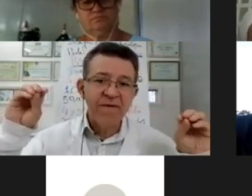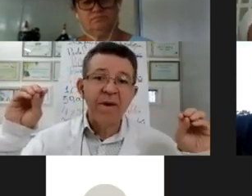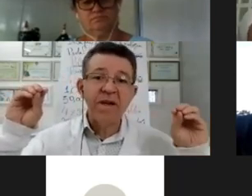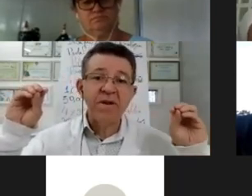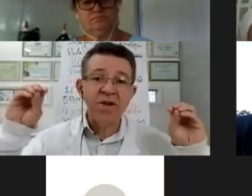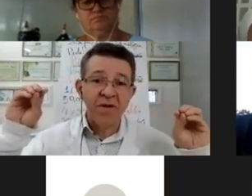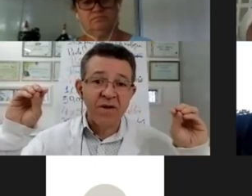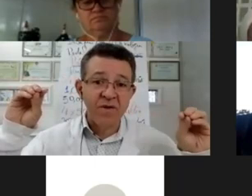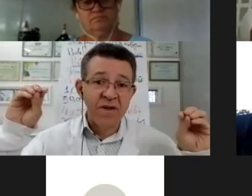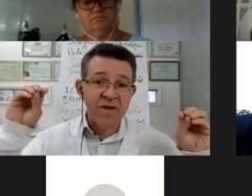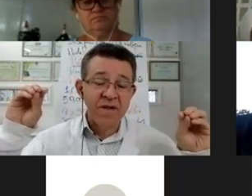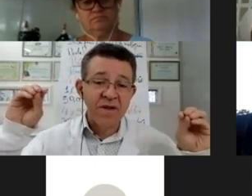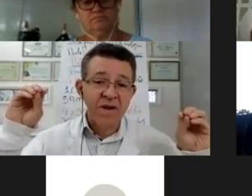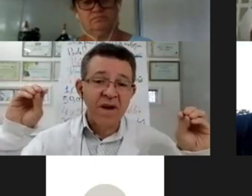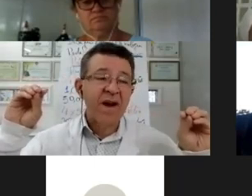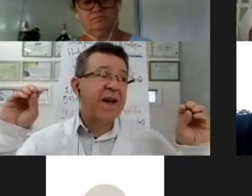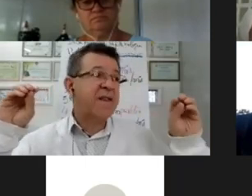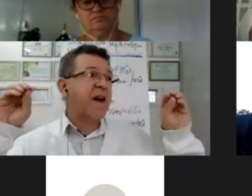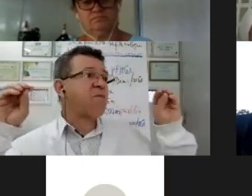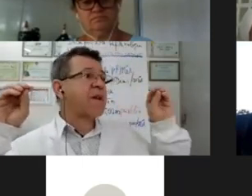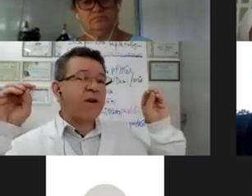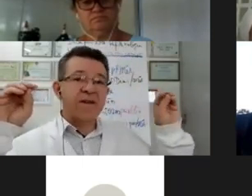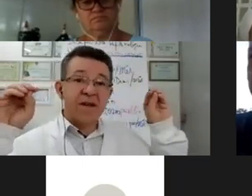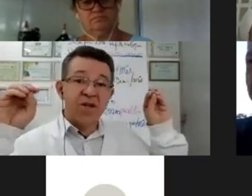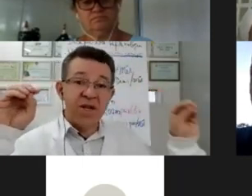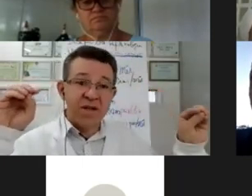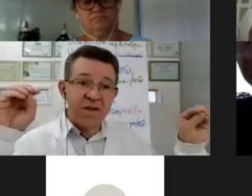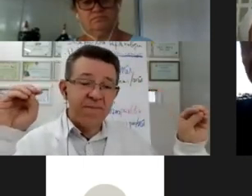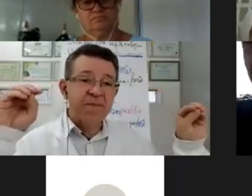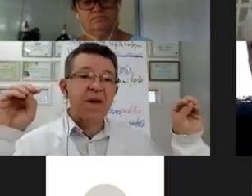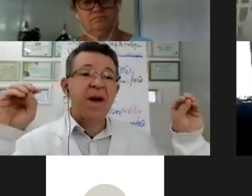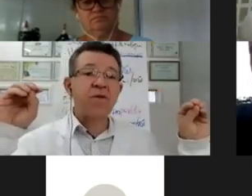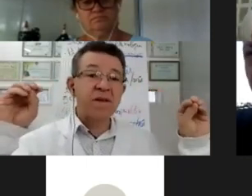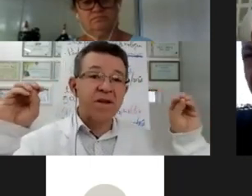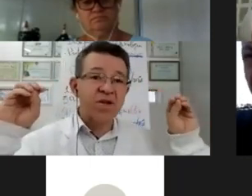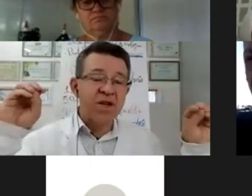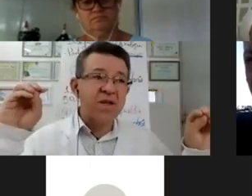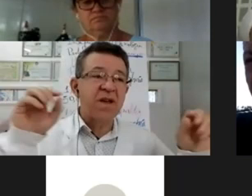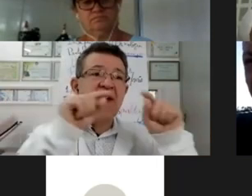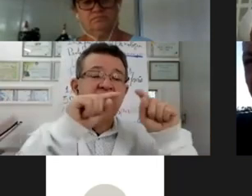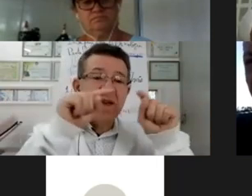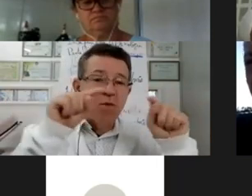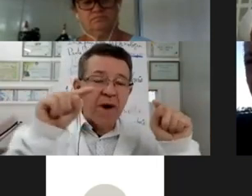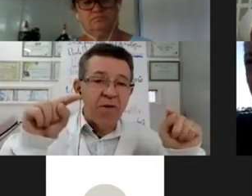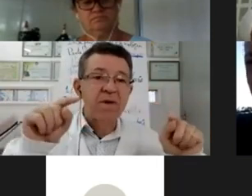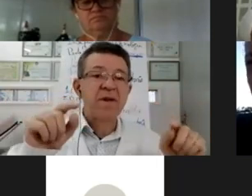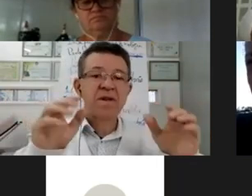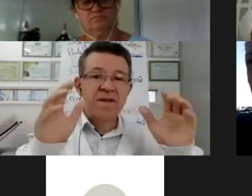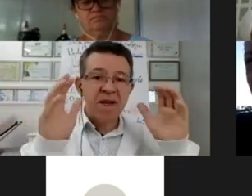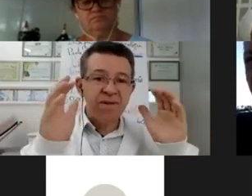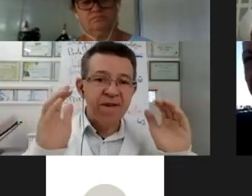É uma forma que eu enxergo as coisas. Ah, tá com uma doença X? A doença X é